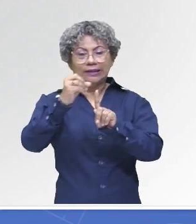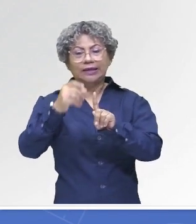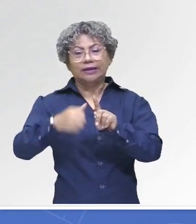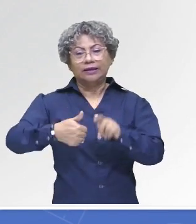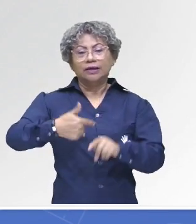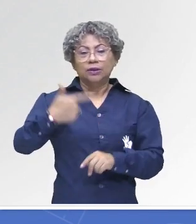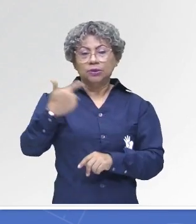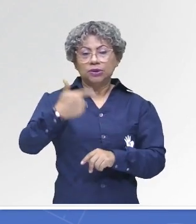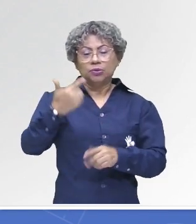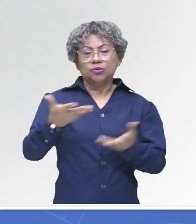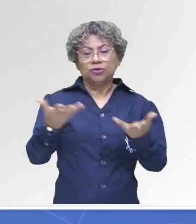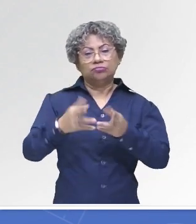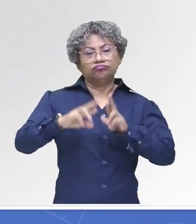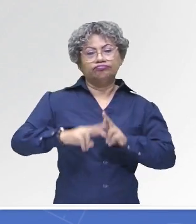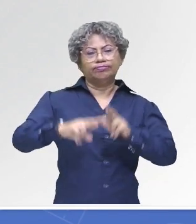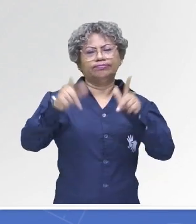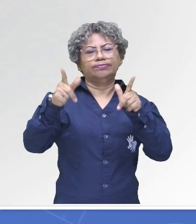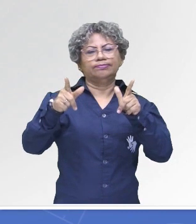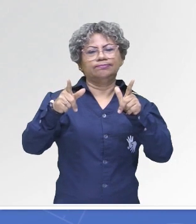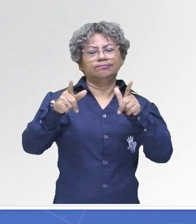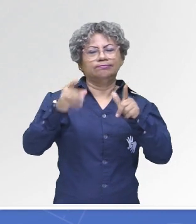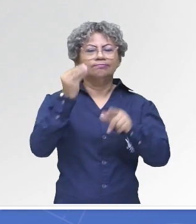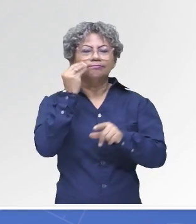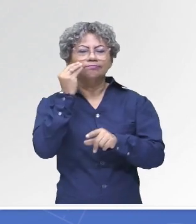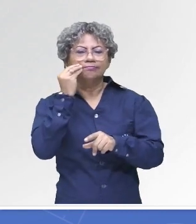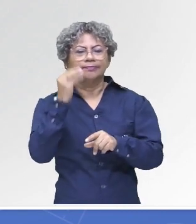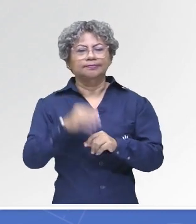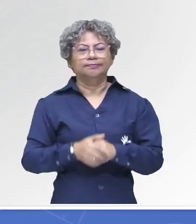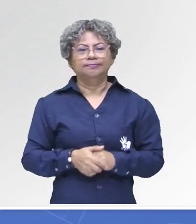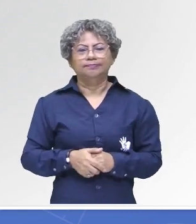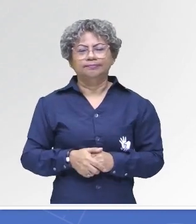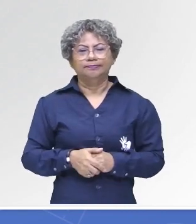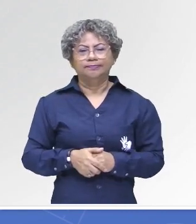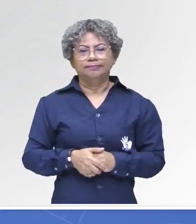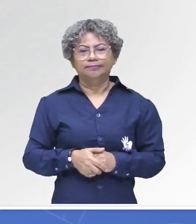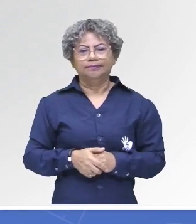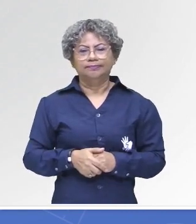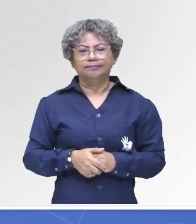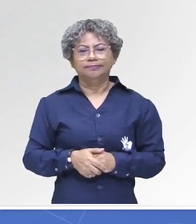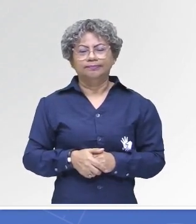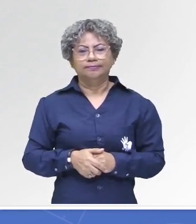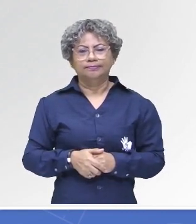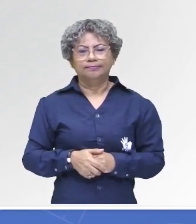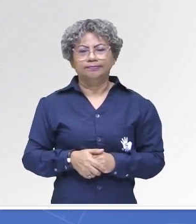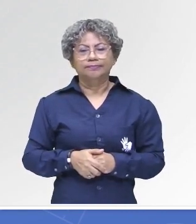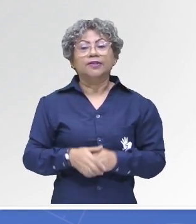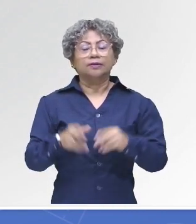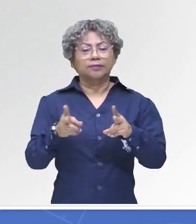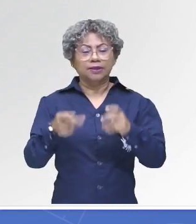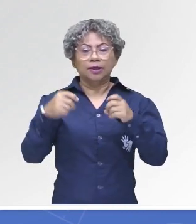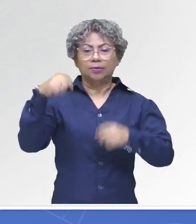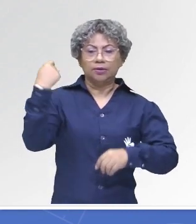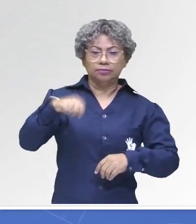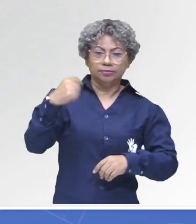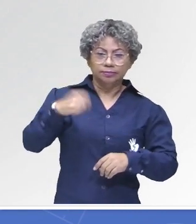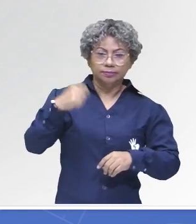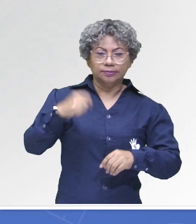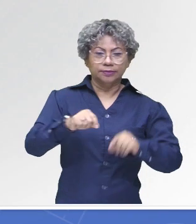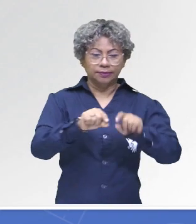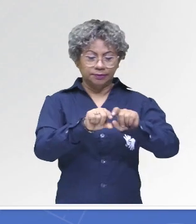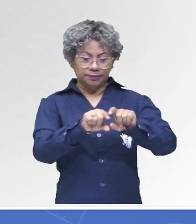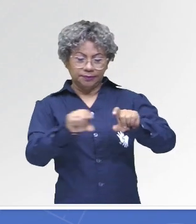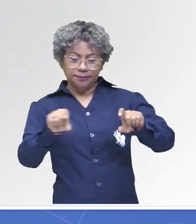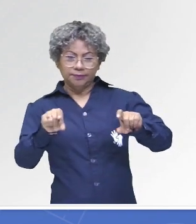que nós vamos observar aí, olha, que a temperatura no grau